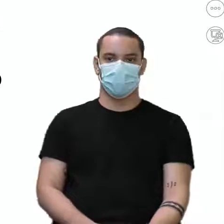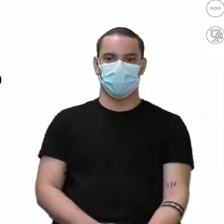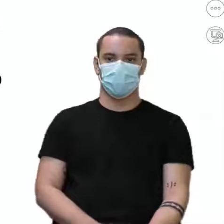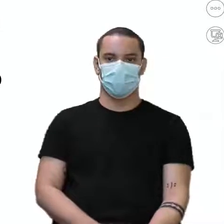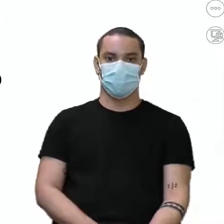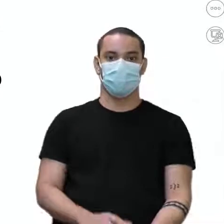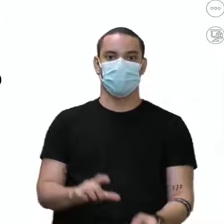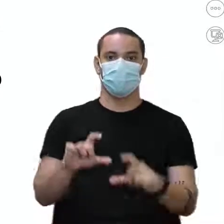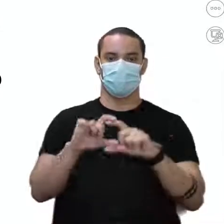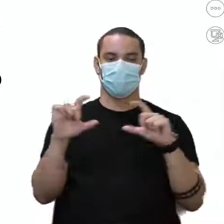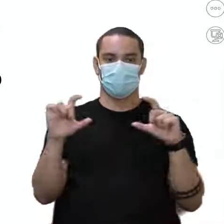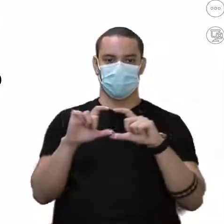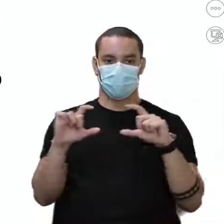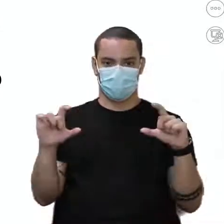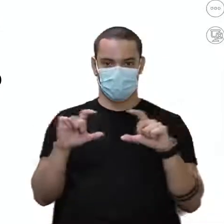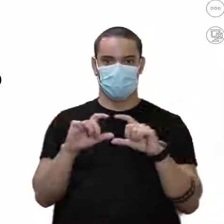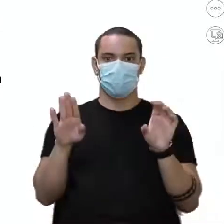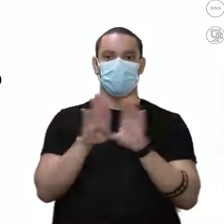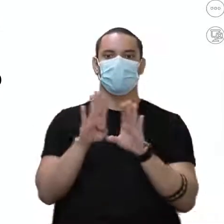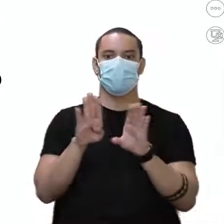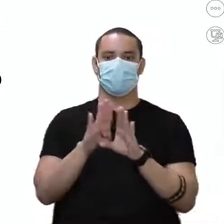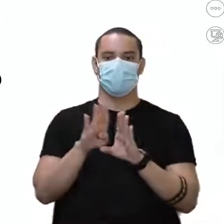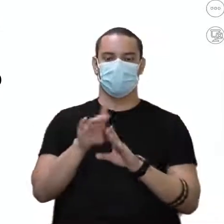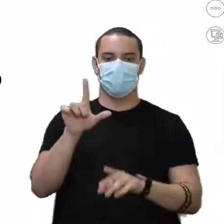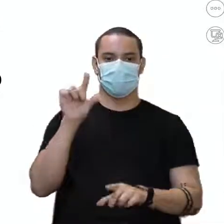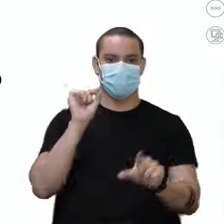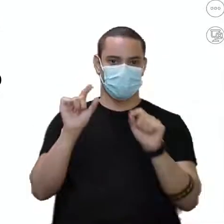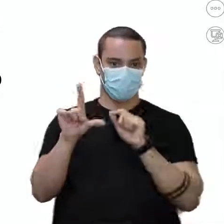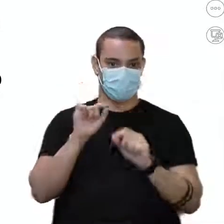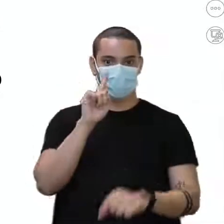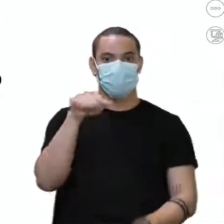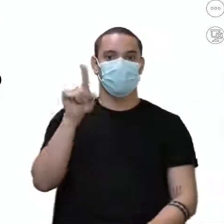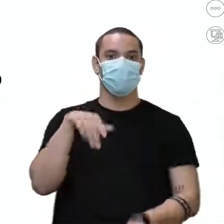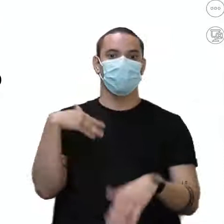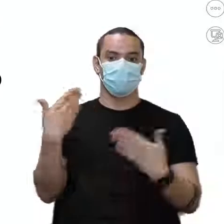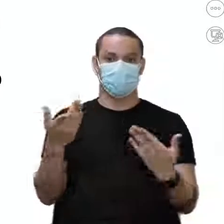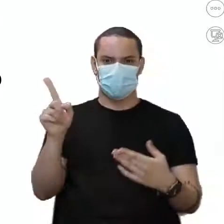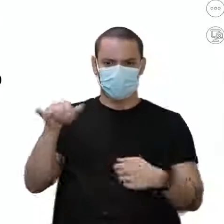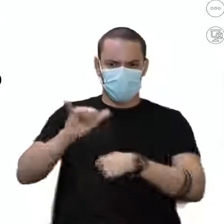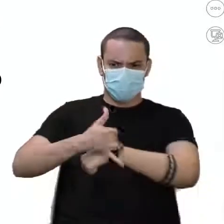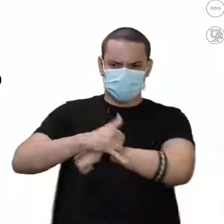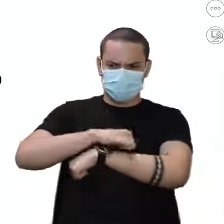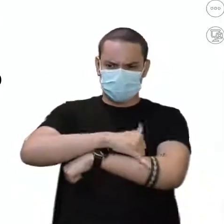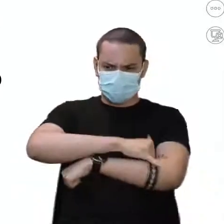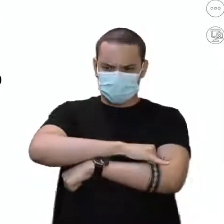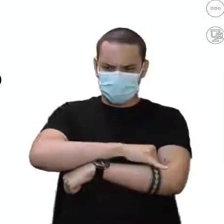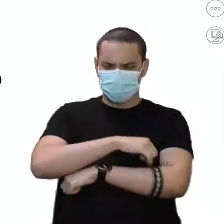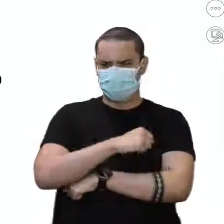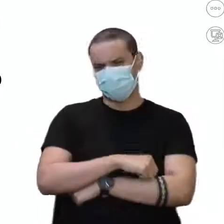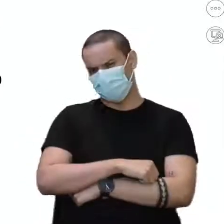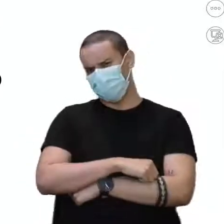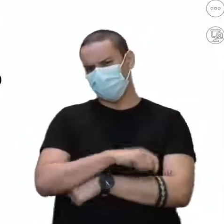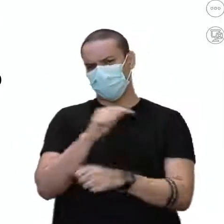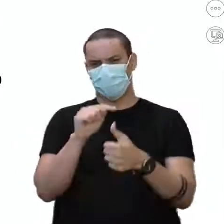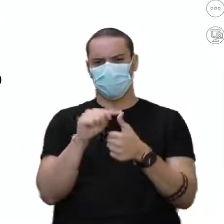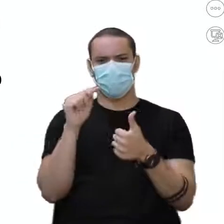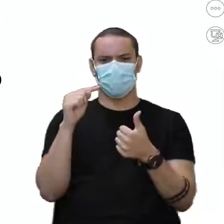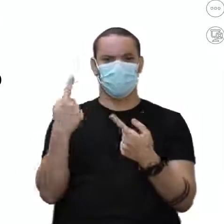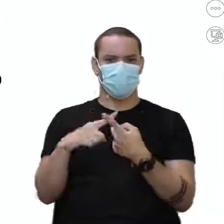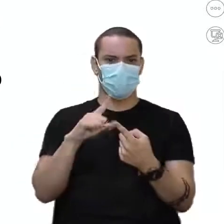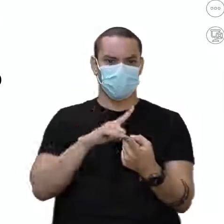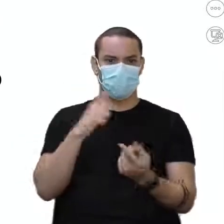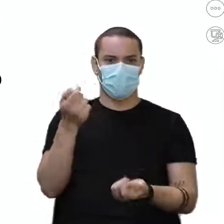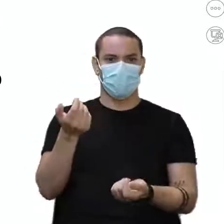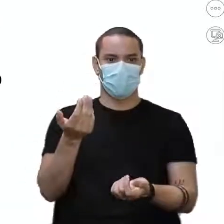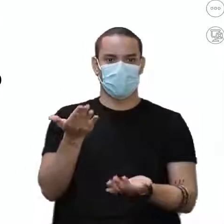os enunciados, não. As alternativas, a questão de obesidade, a letra A. Será que é isso? Porque tem uma